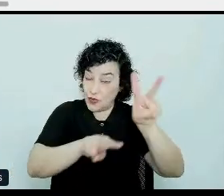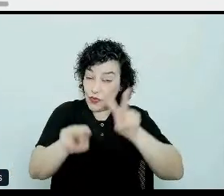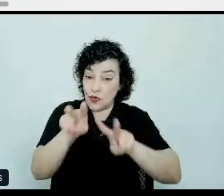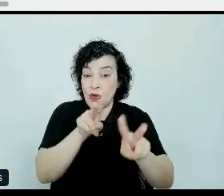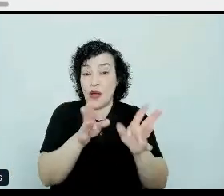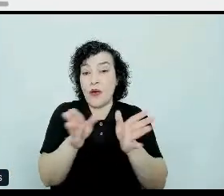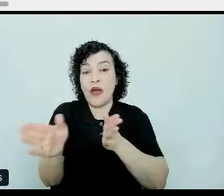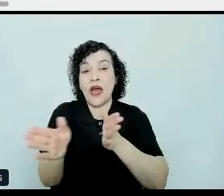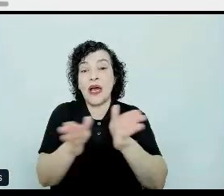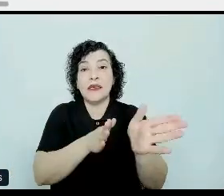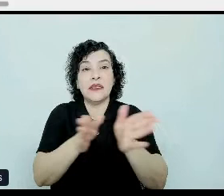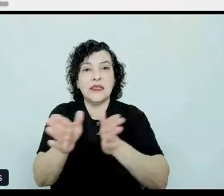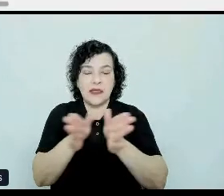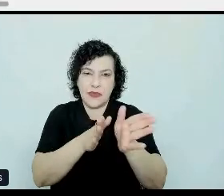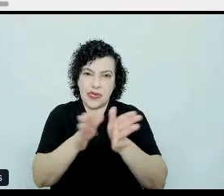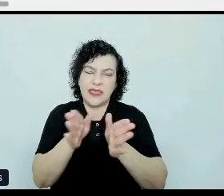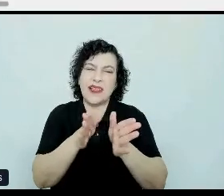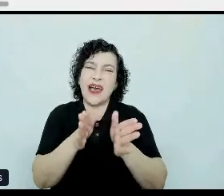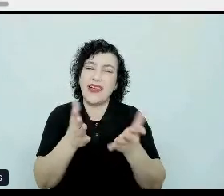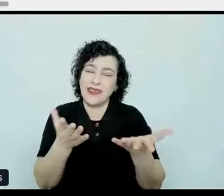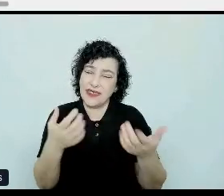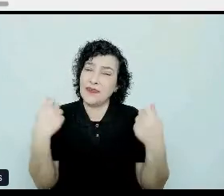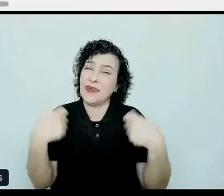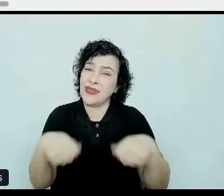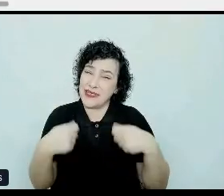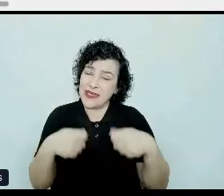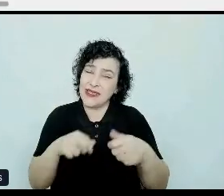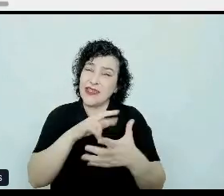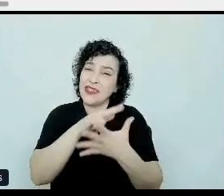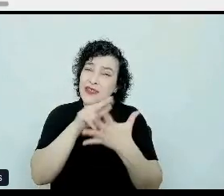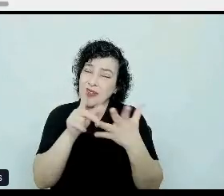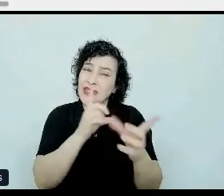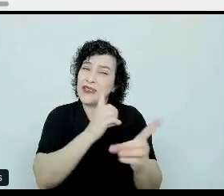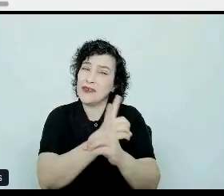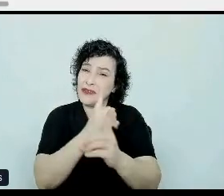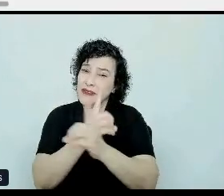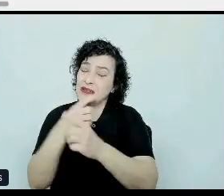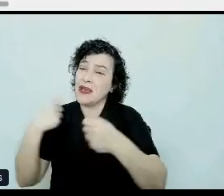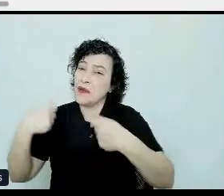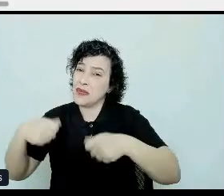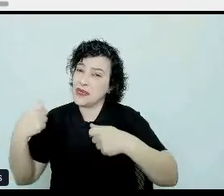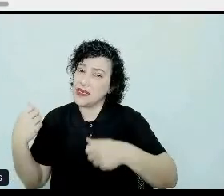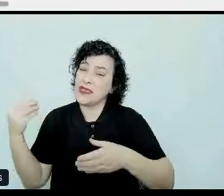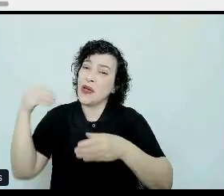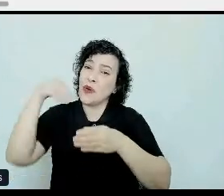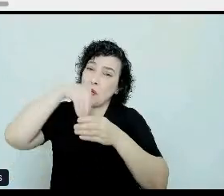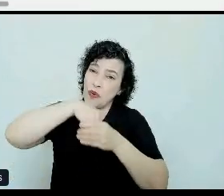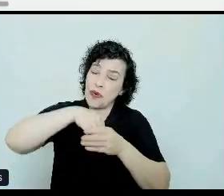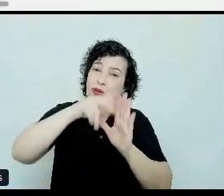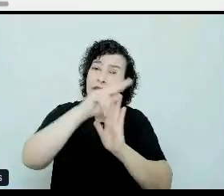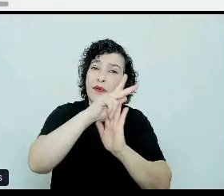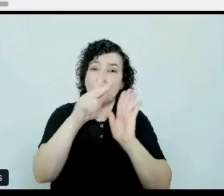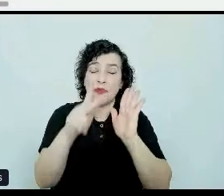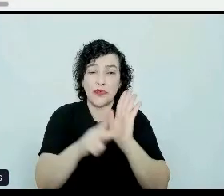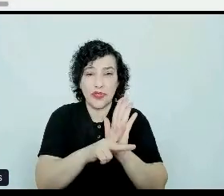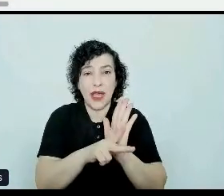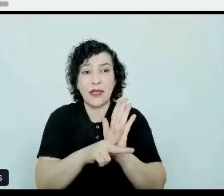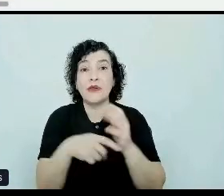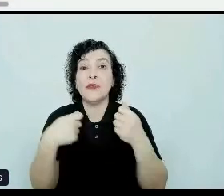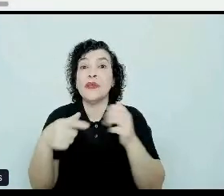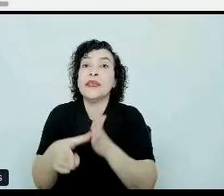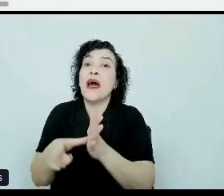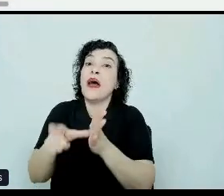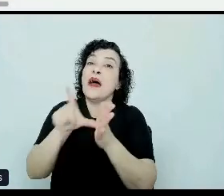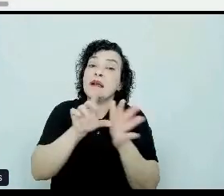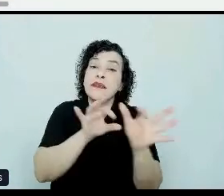ficando muito nisso, mas tem uma série de outras questões. Se você vê aí dentro dessa divisão de quantos itens, né, os